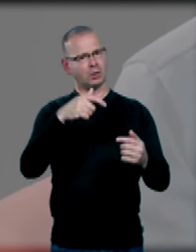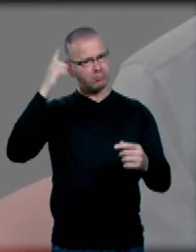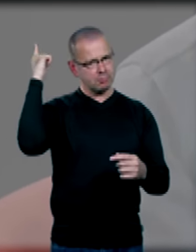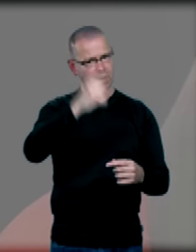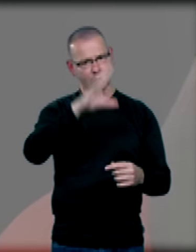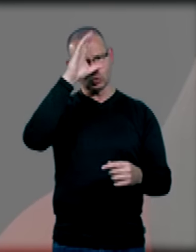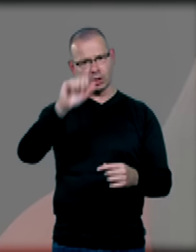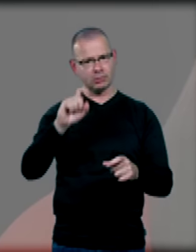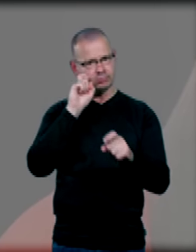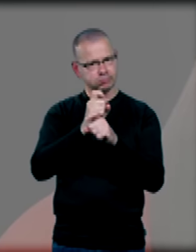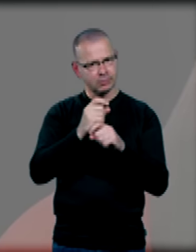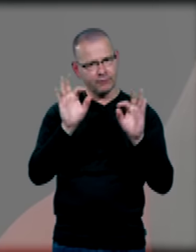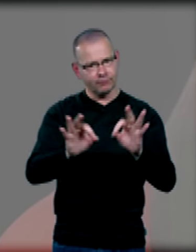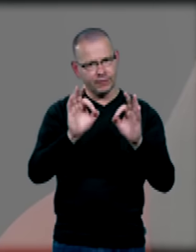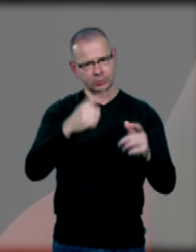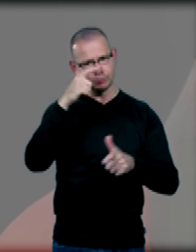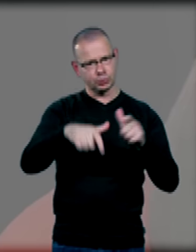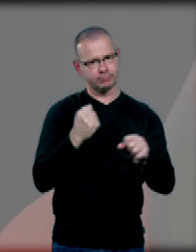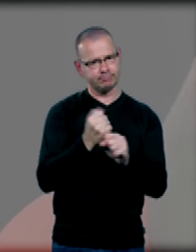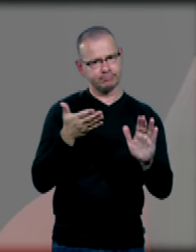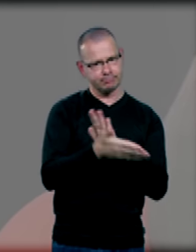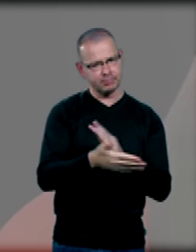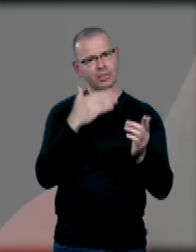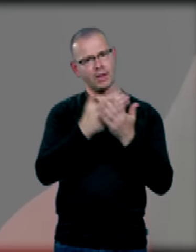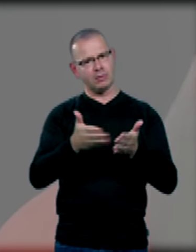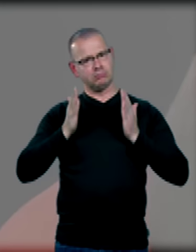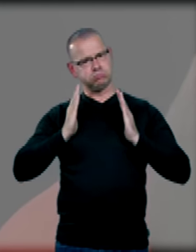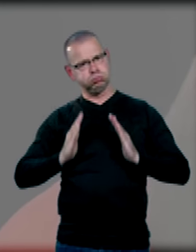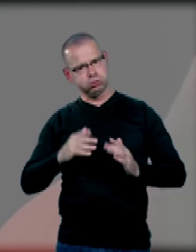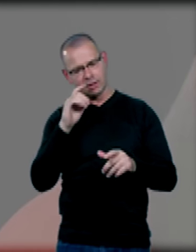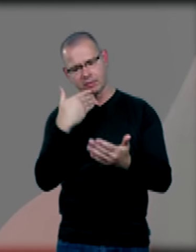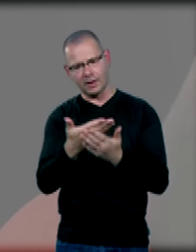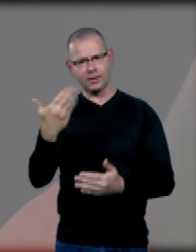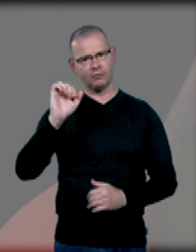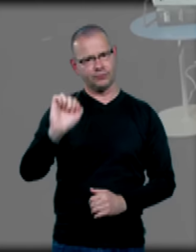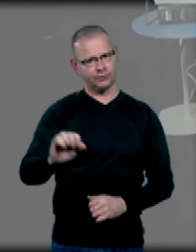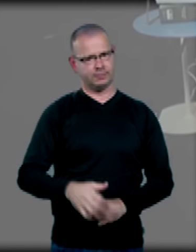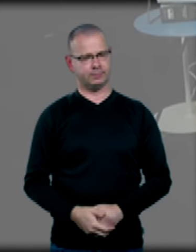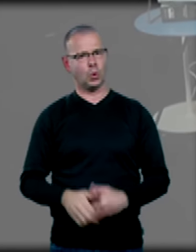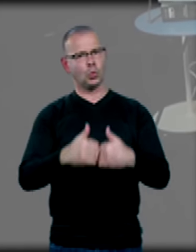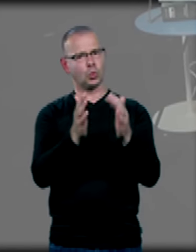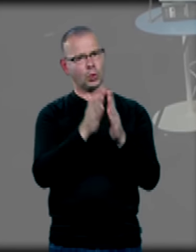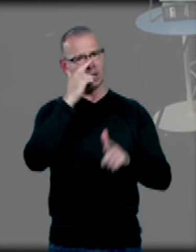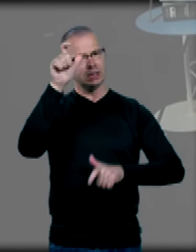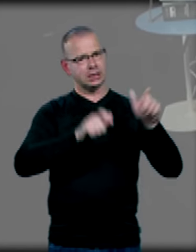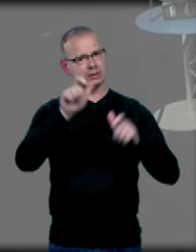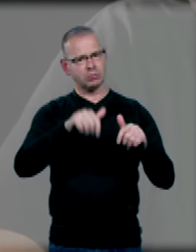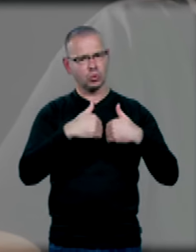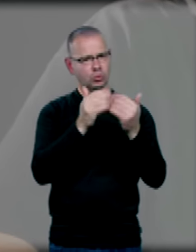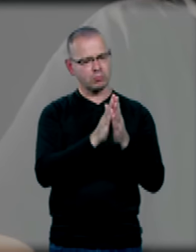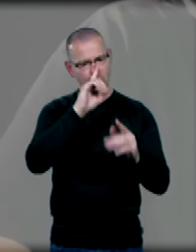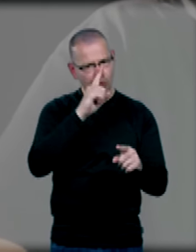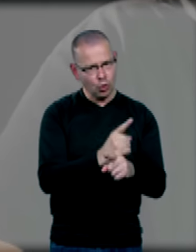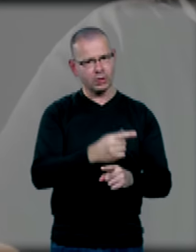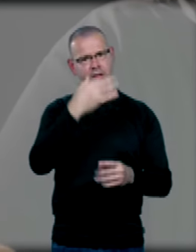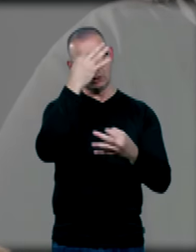que os trabalhadores têm direito. Todos os cidadãos têm a mesma dignidade social e são iguais perante a lei. São tarefas fundamentais do Estado